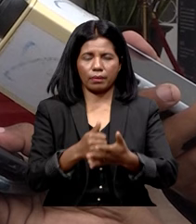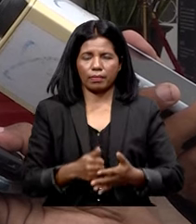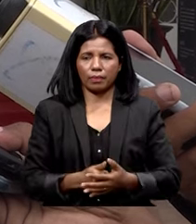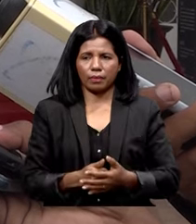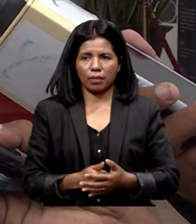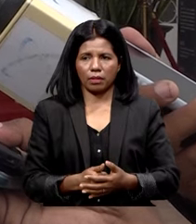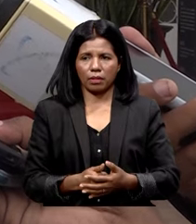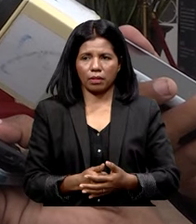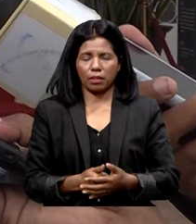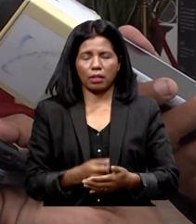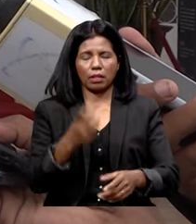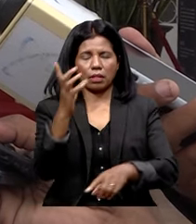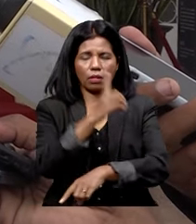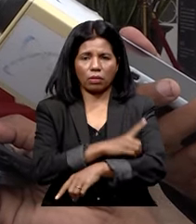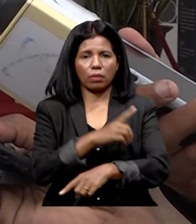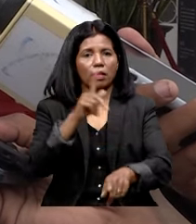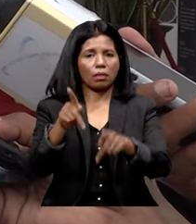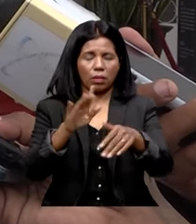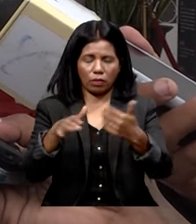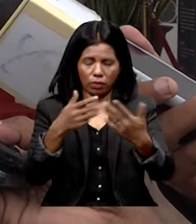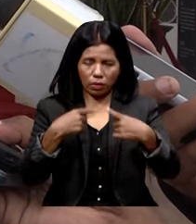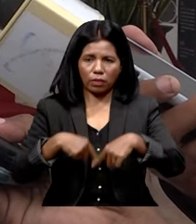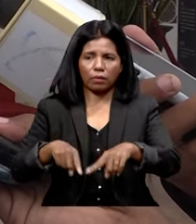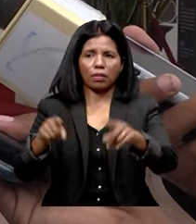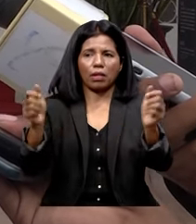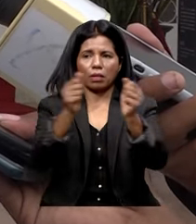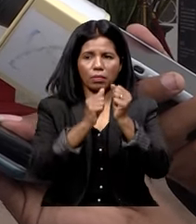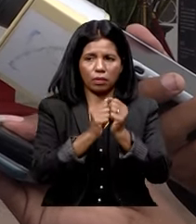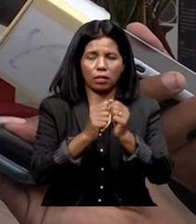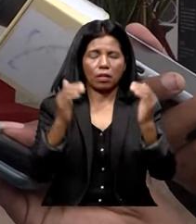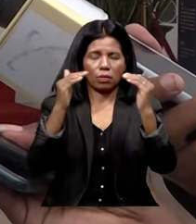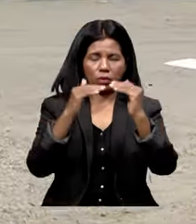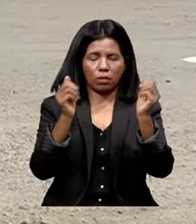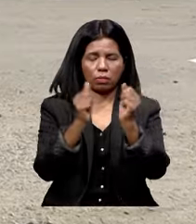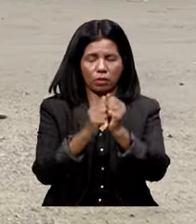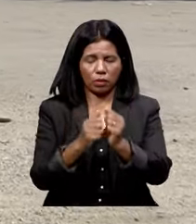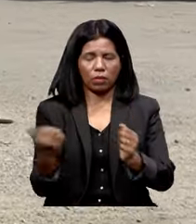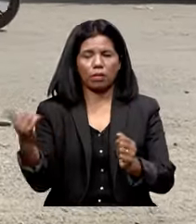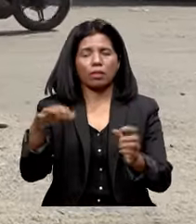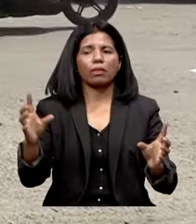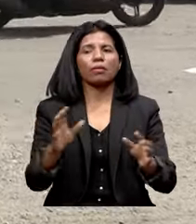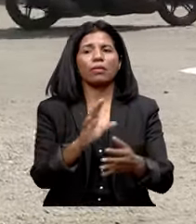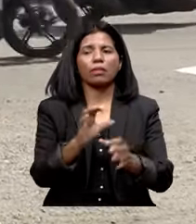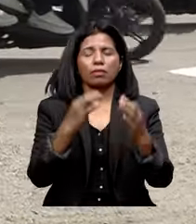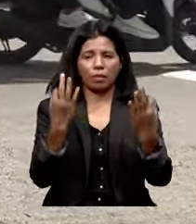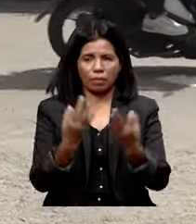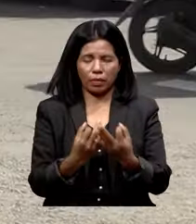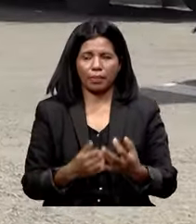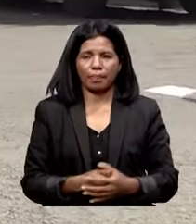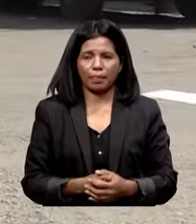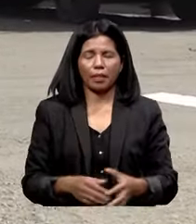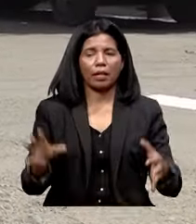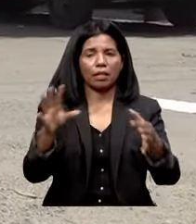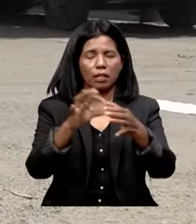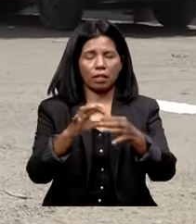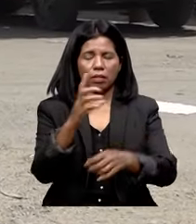divang ida be emau tutu fila hamutuk reuni ho sirni familia i selebra yang ne ho sadawel ligado ho lorong bot ne be